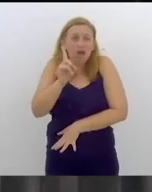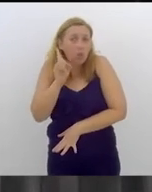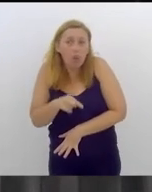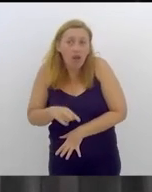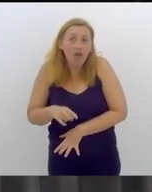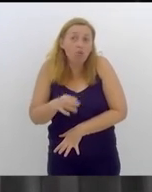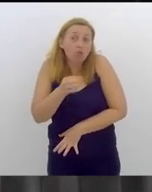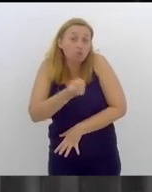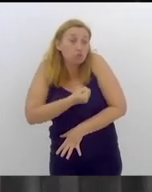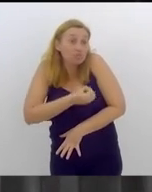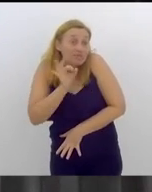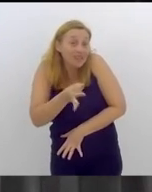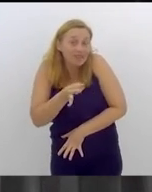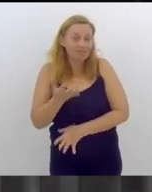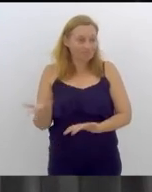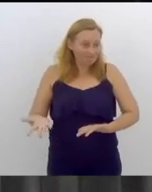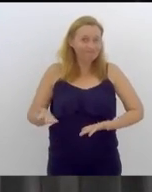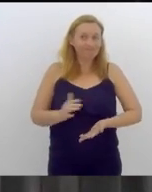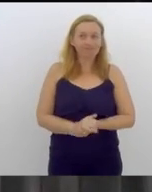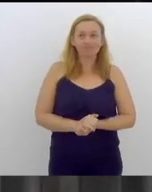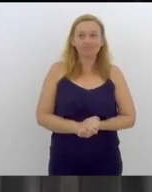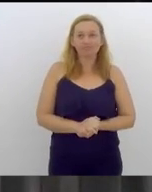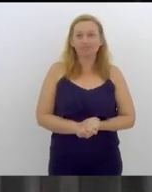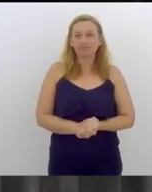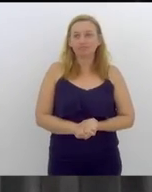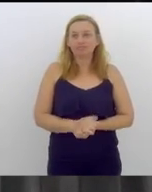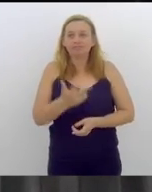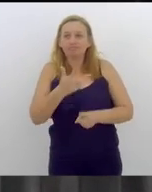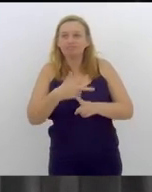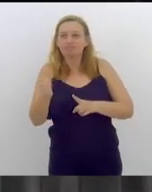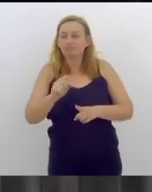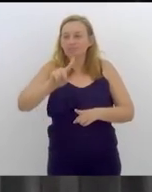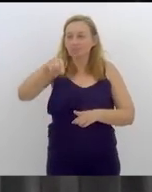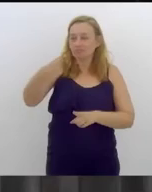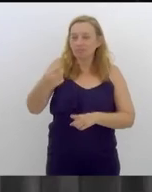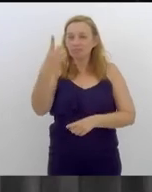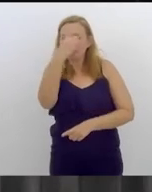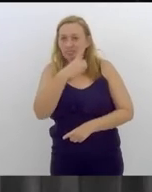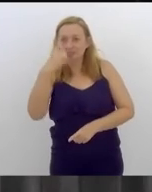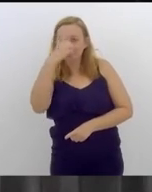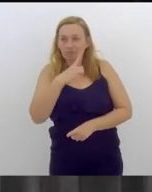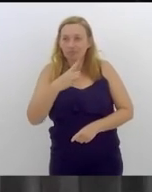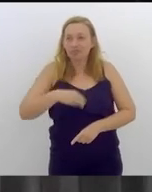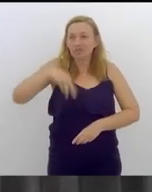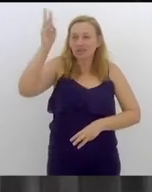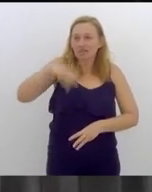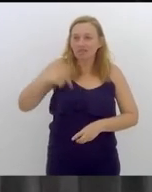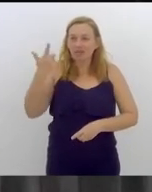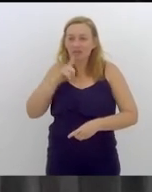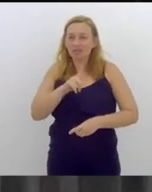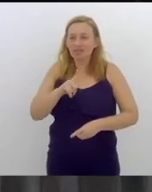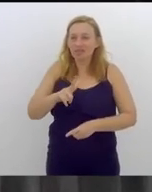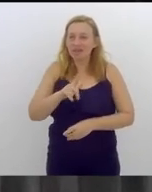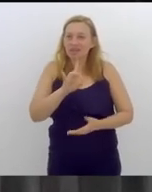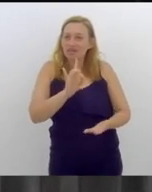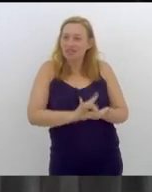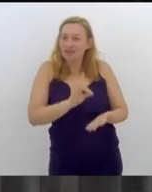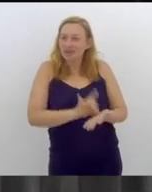o número necessário esse movimento para se tornar vencedor no próximo domingo porque quem vai ganhar exatamente